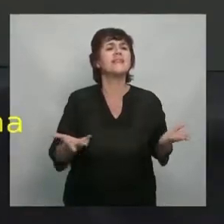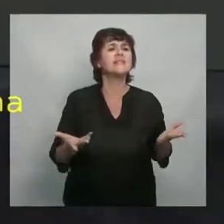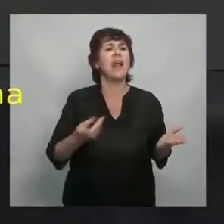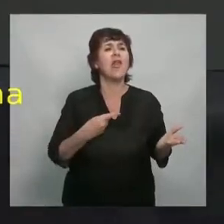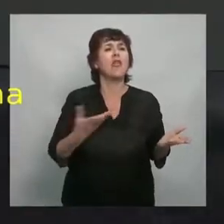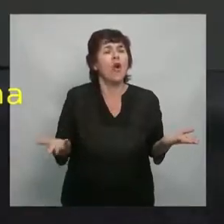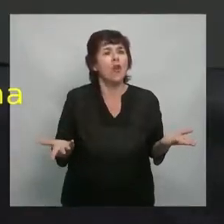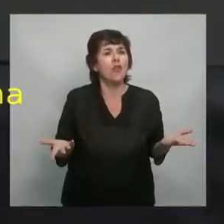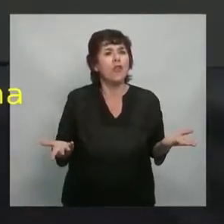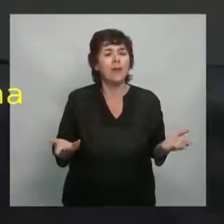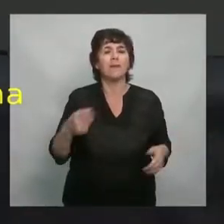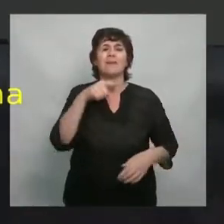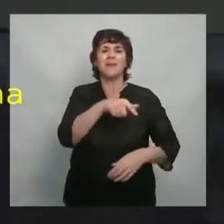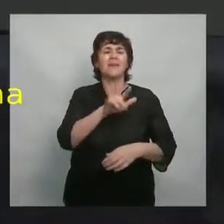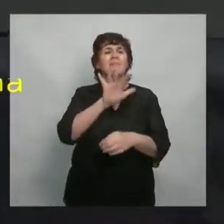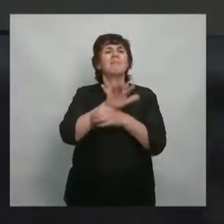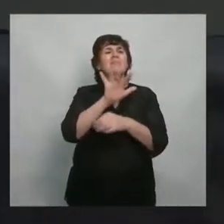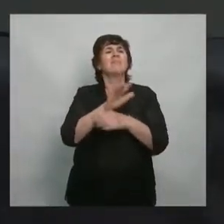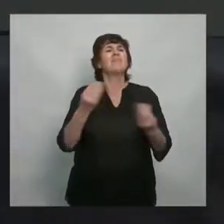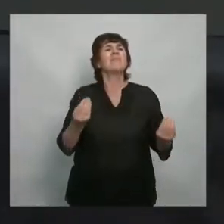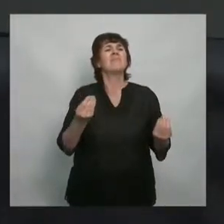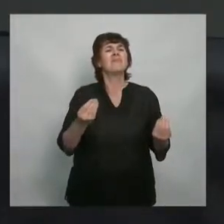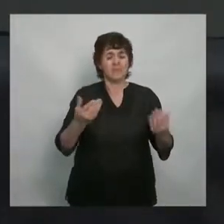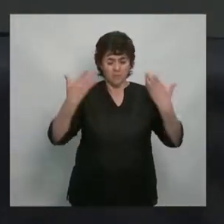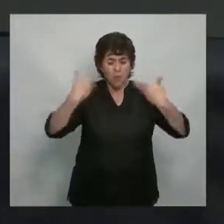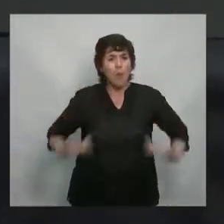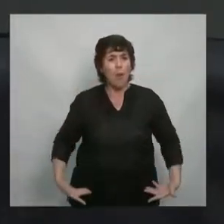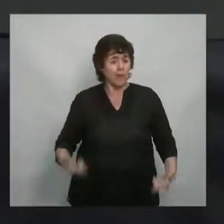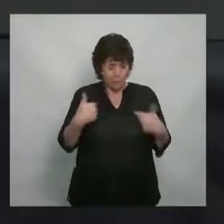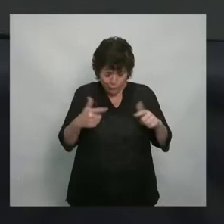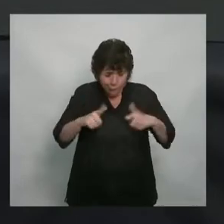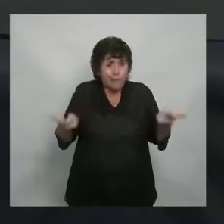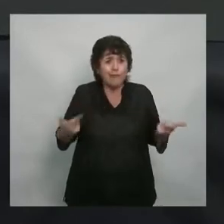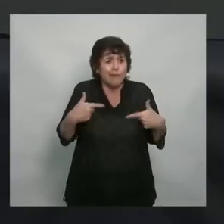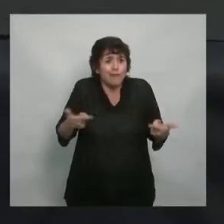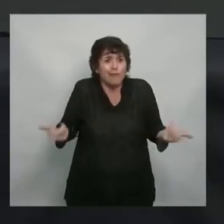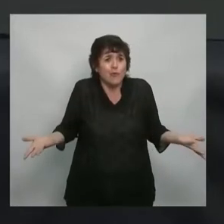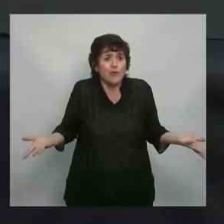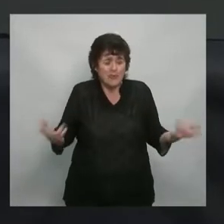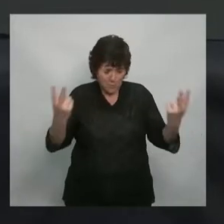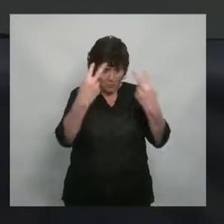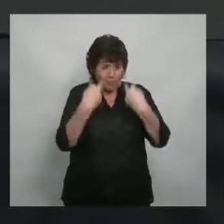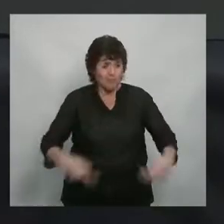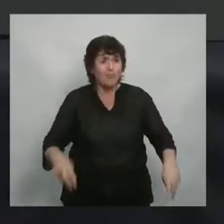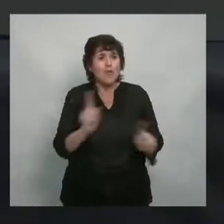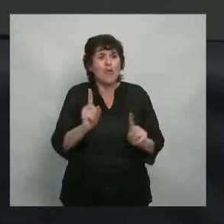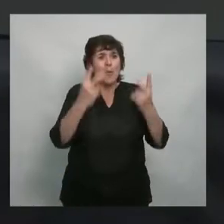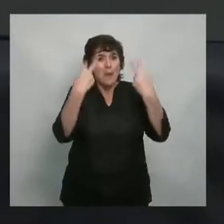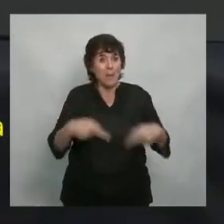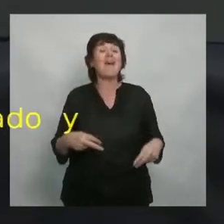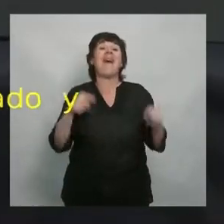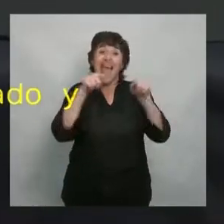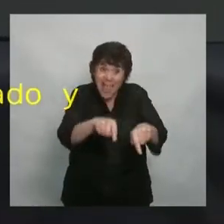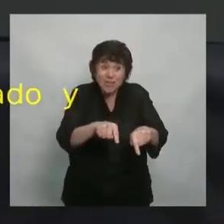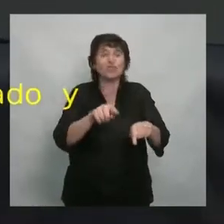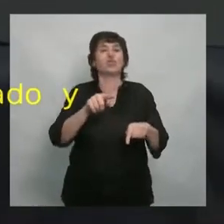Isso significa um corpo que fica invisibilizado. E é isso que o racismo faz conosco. Então, se nós queremos superar o